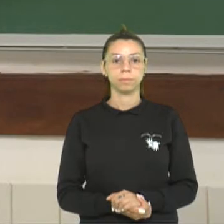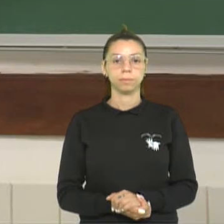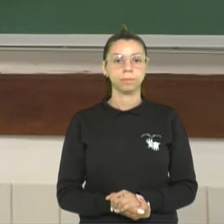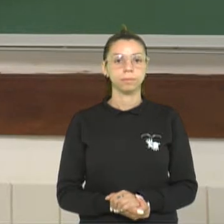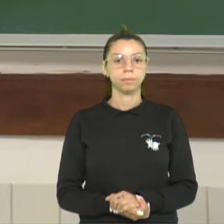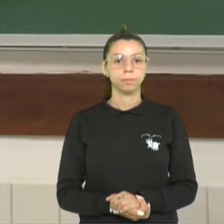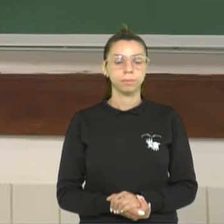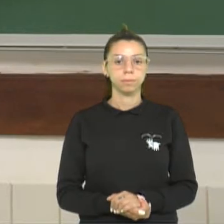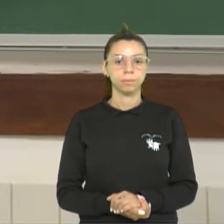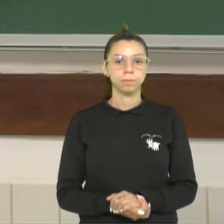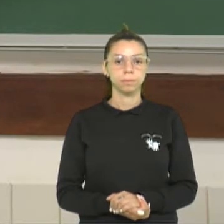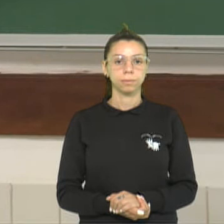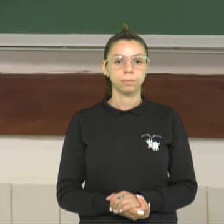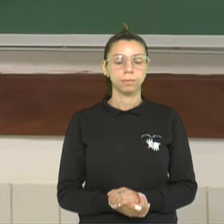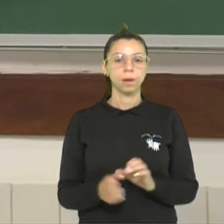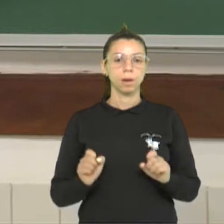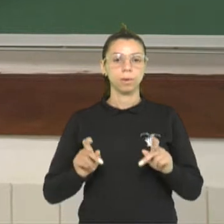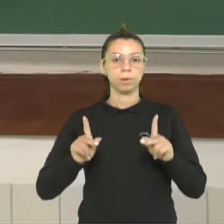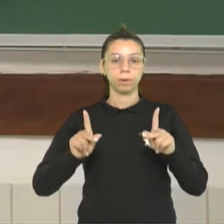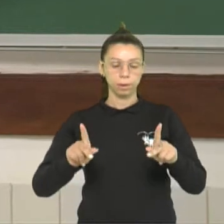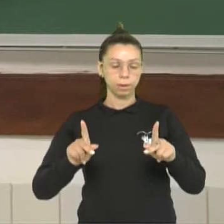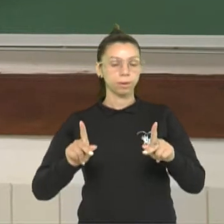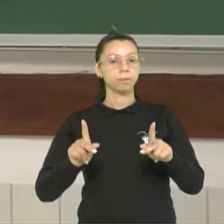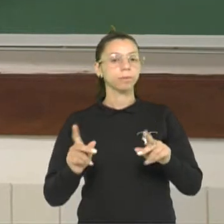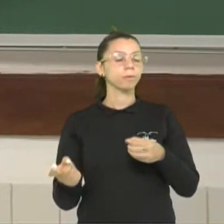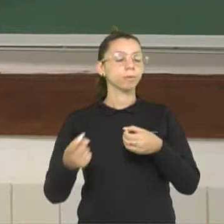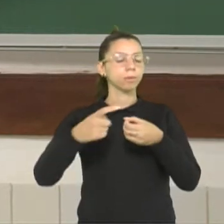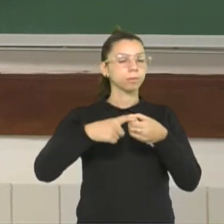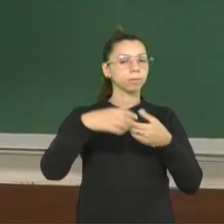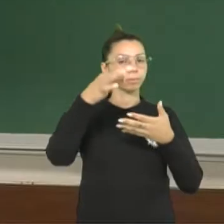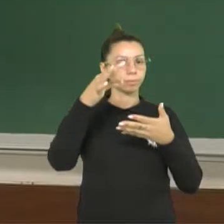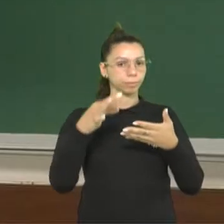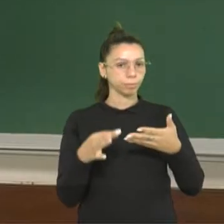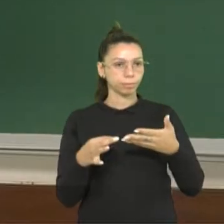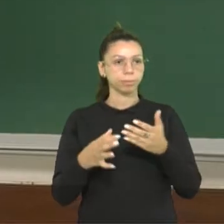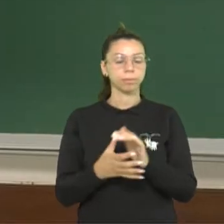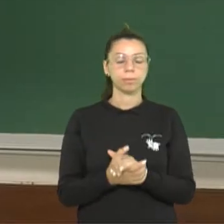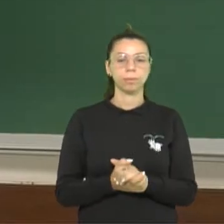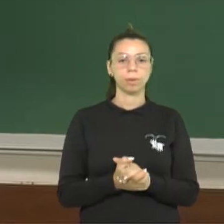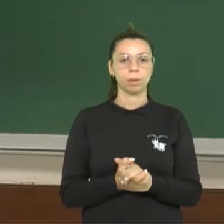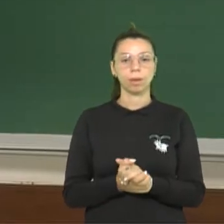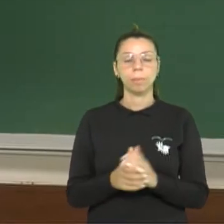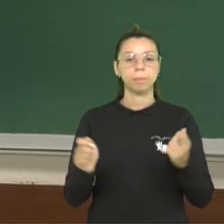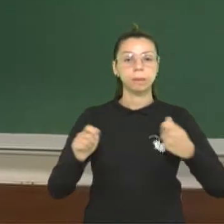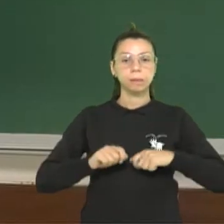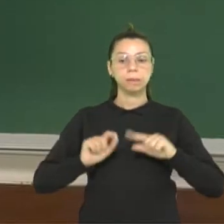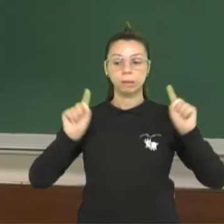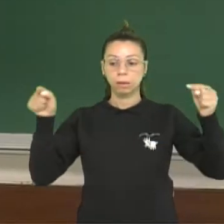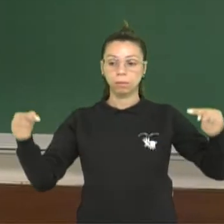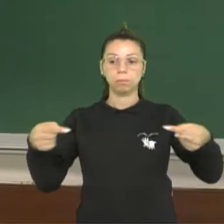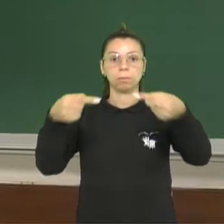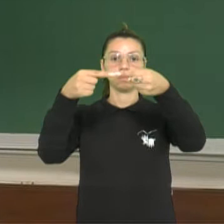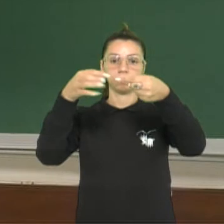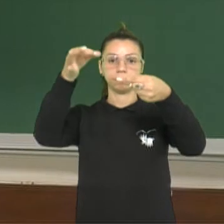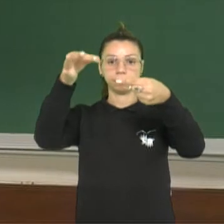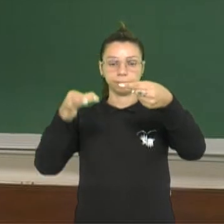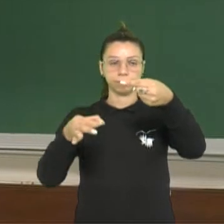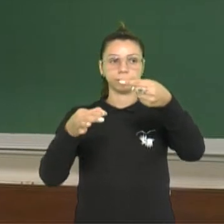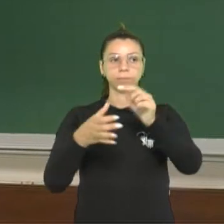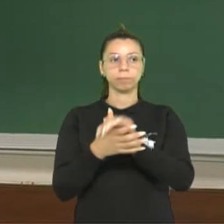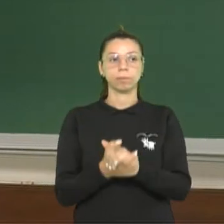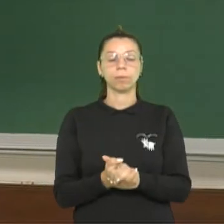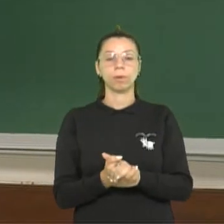Muy bien, vamos a corrigir. Vamos ver se você acertou. Então, você fez a relação corretamente. Então, temos